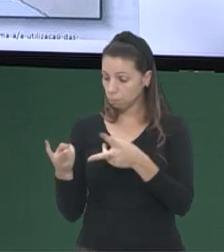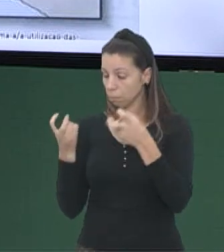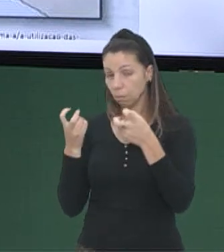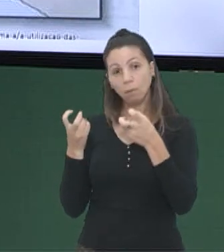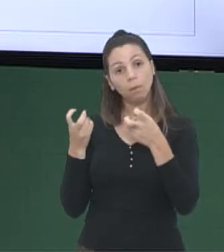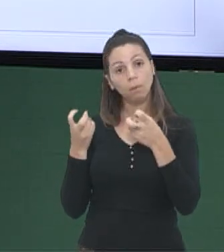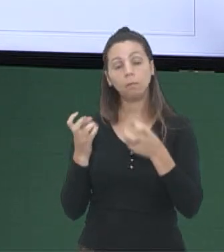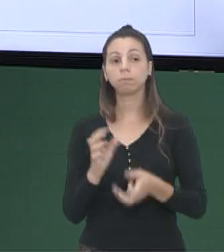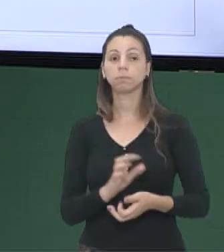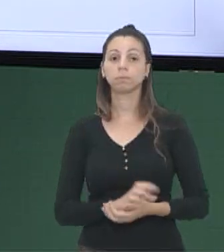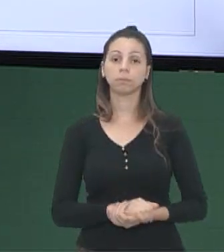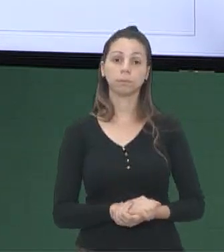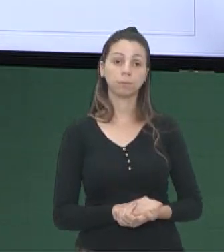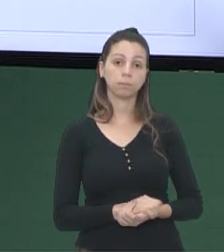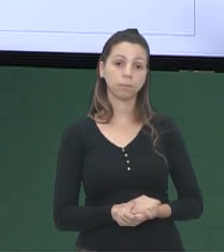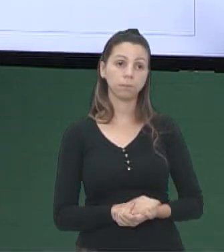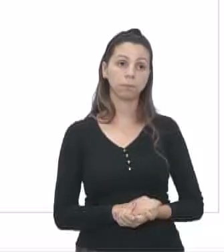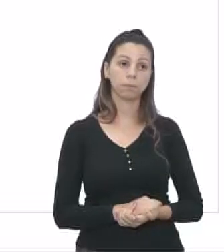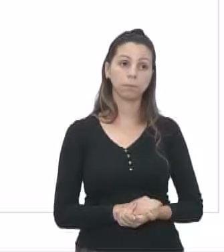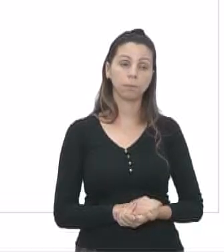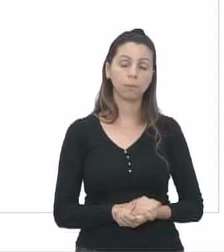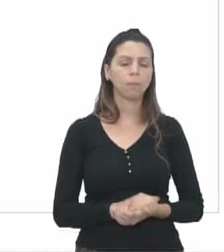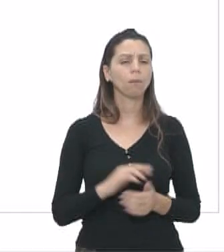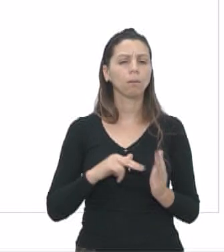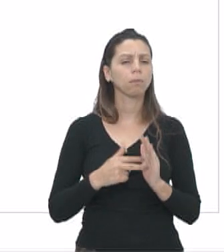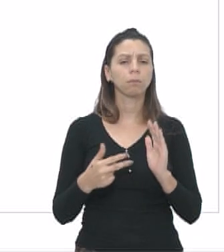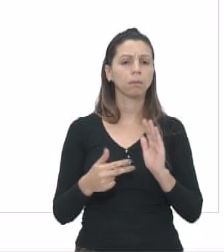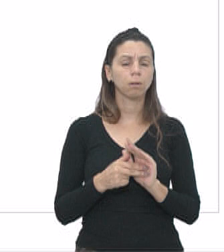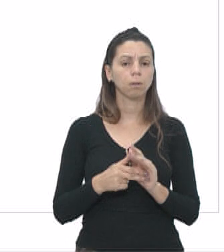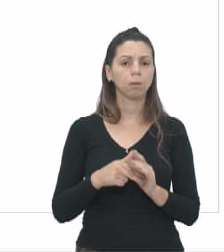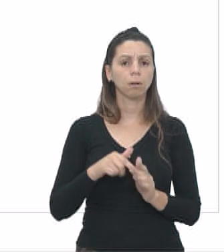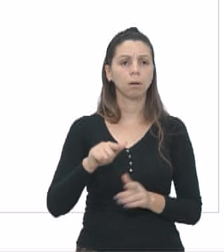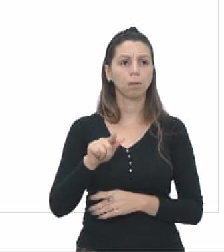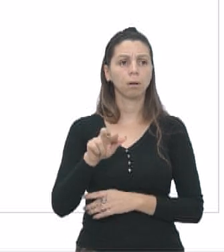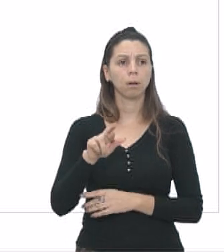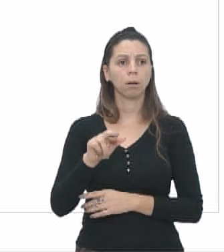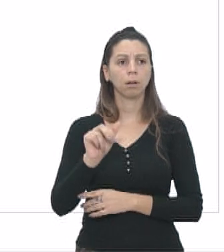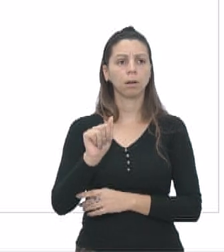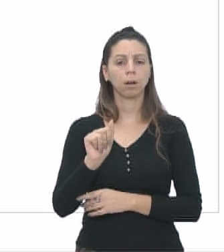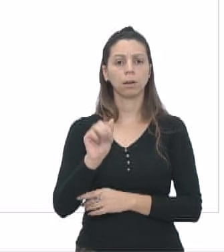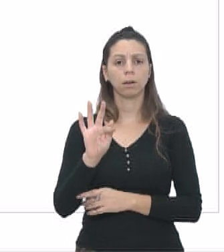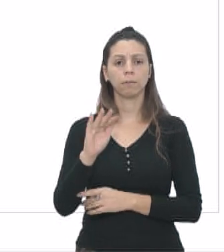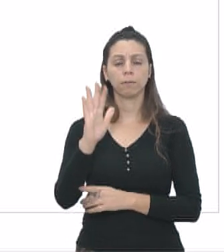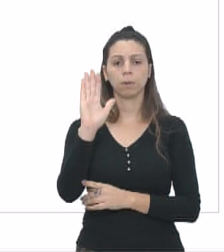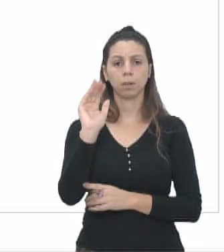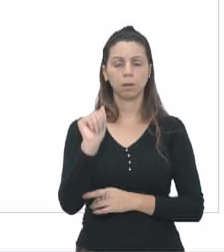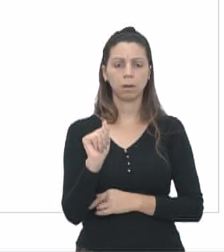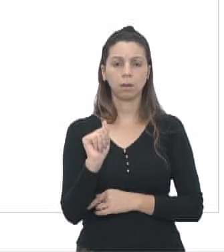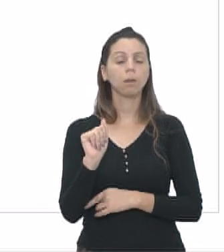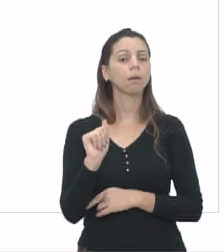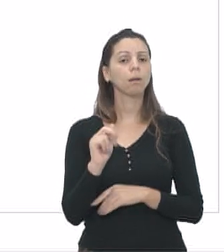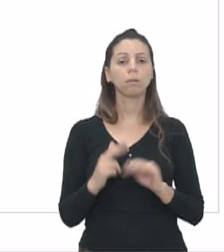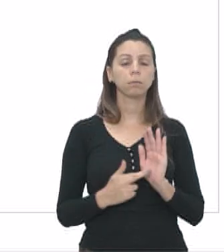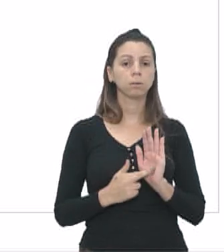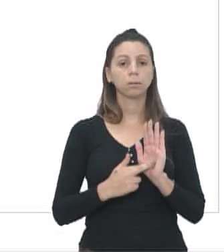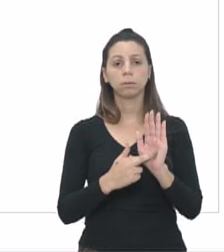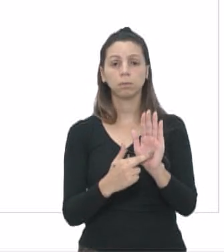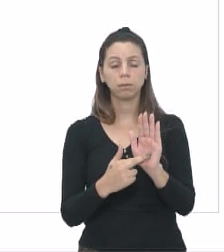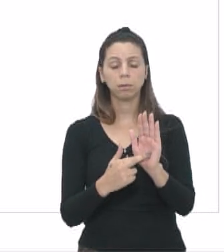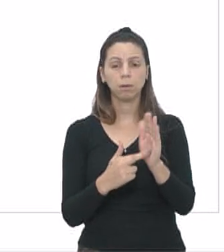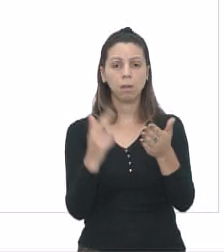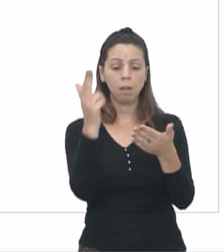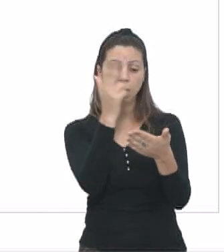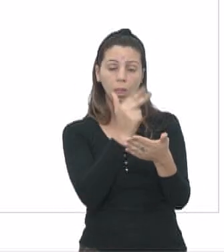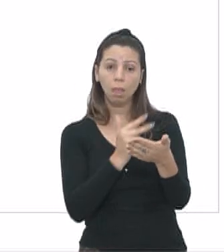e a escala numérica. E o que é a escala gráfica? Acompanhe ali, ó. Representação gráfica, ou seja, um desenho